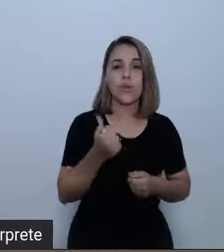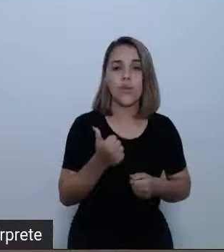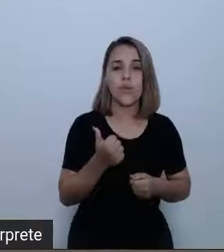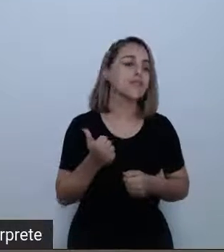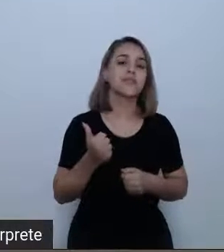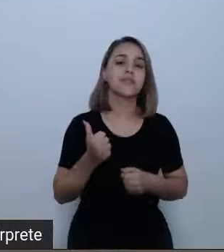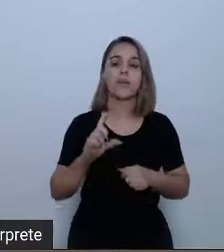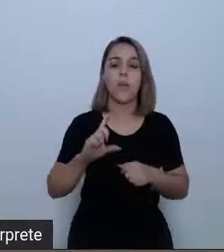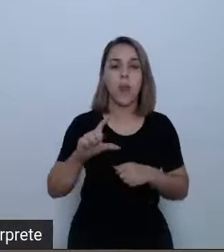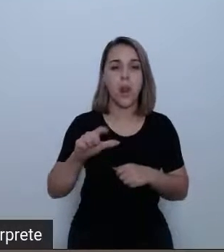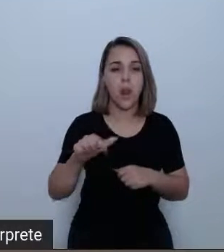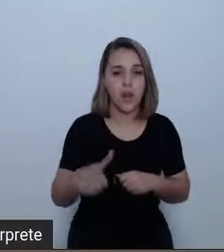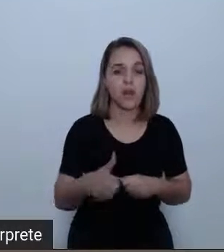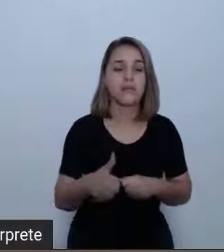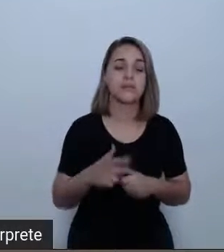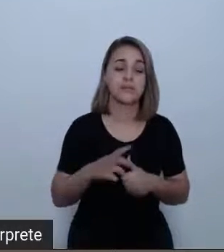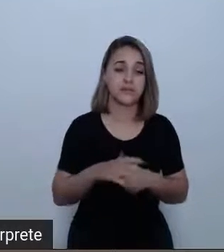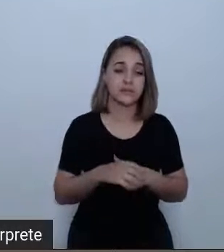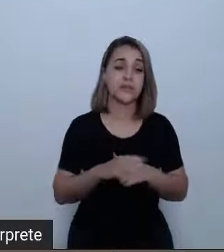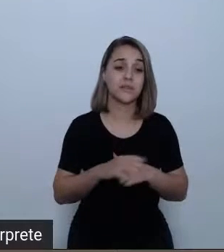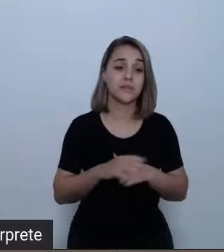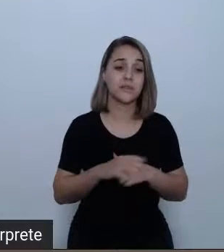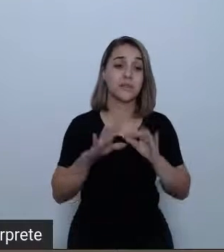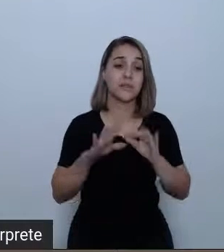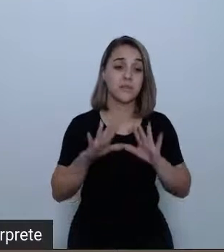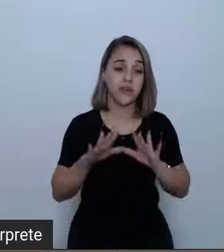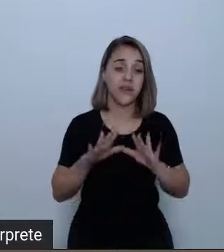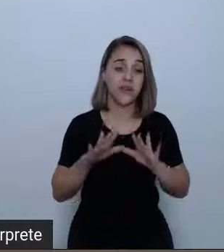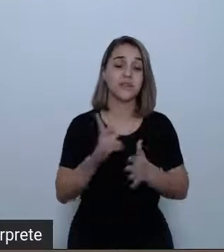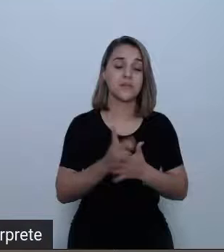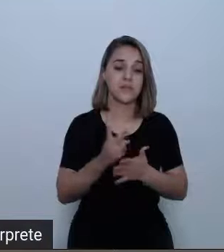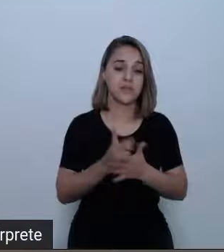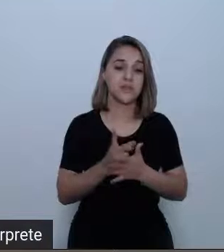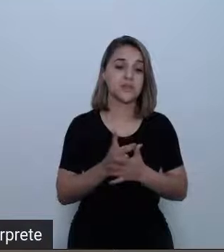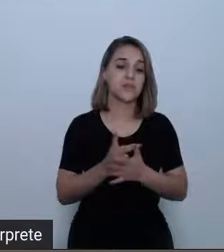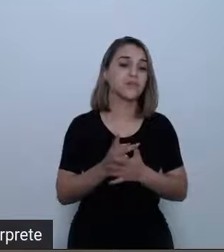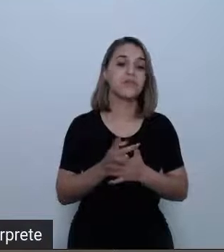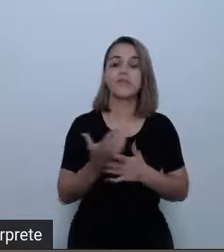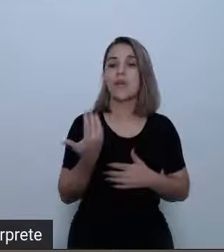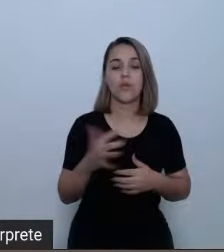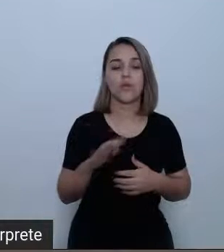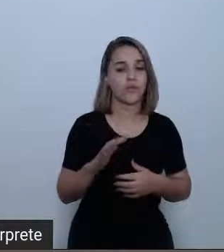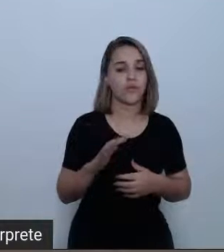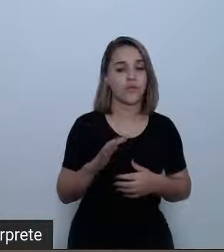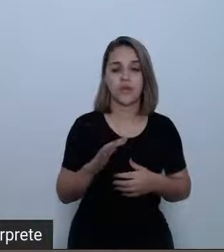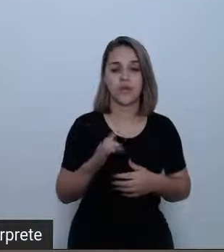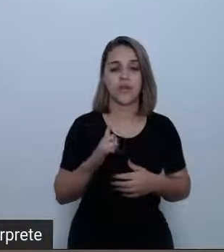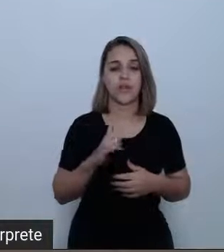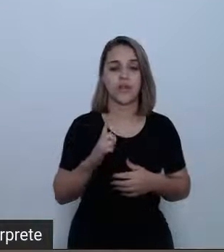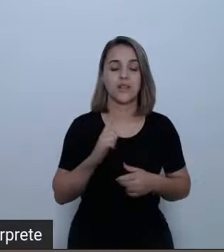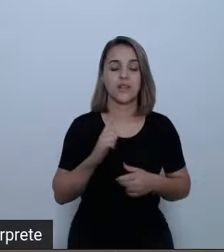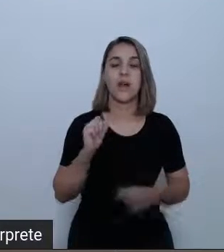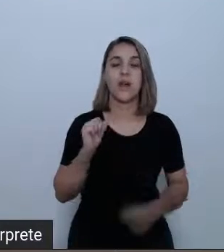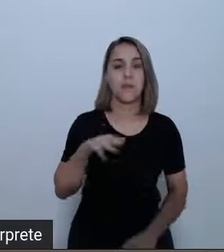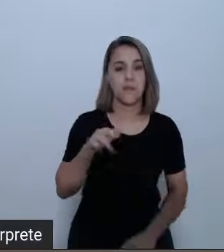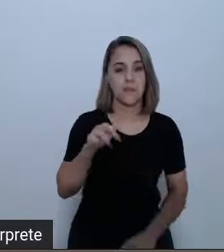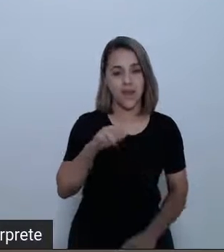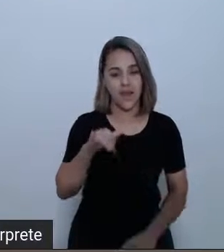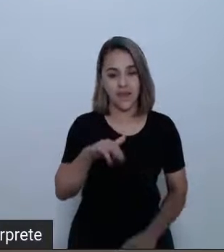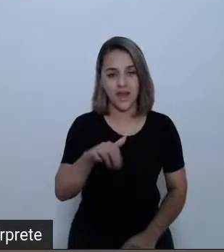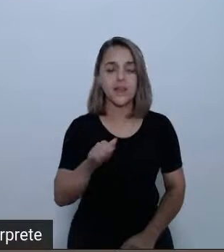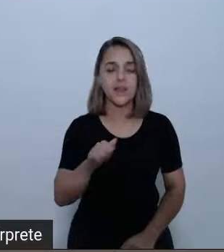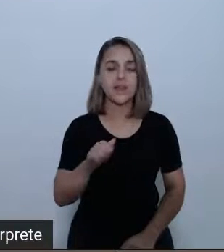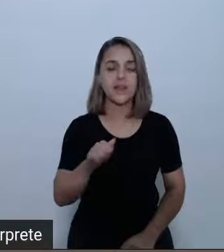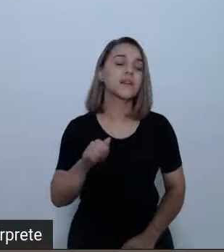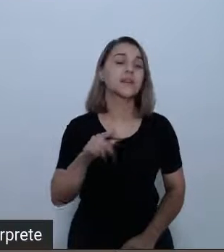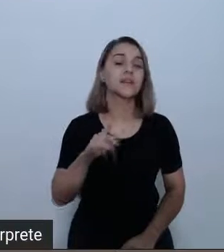quase reacionário, apesar que, não quero ofender Maria Tereza Homem de Melo, que fez um Bandeira de Melo, né? que fez um excelente trabalho sobre o